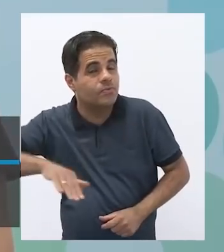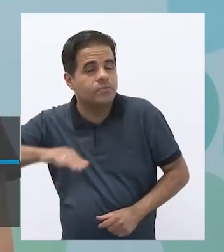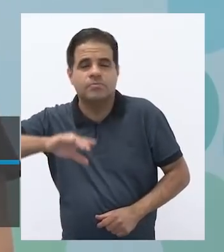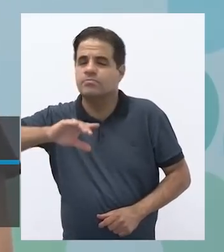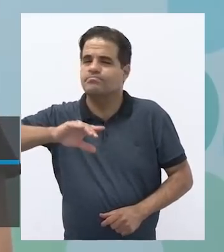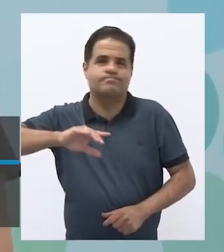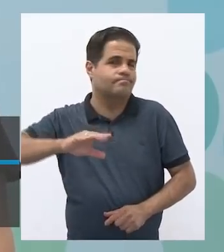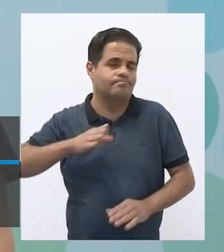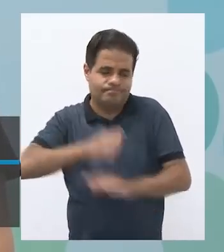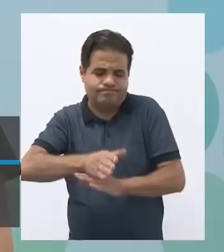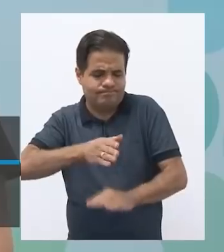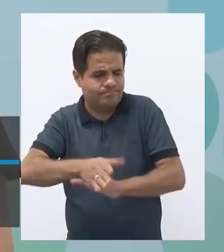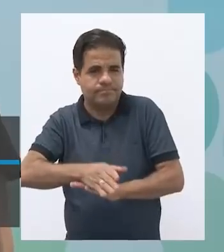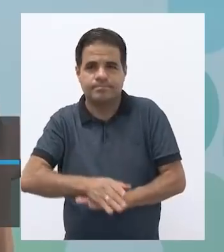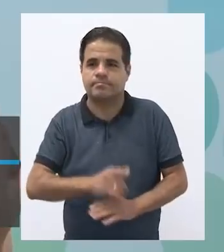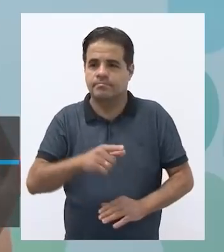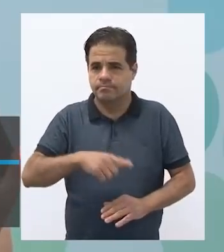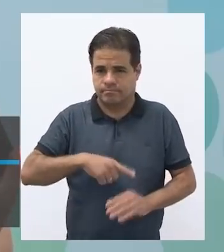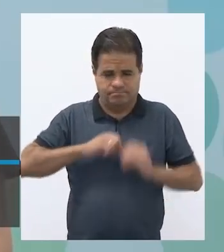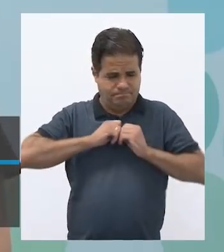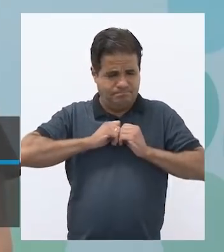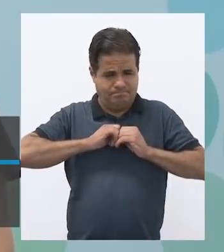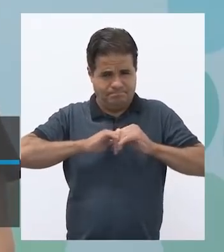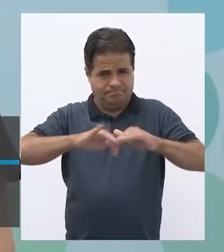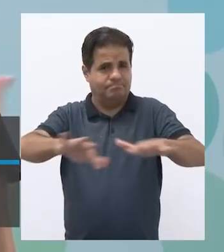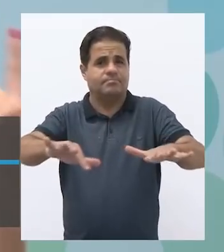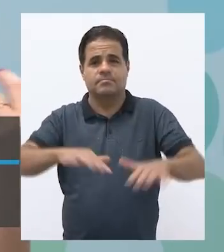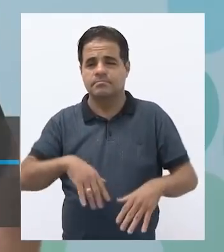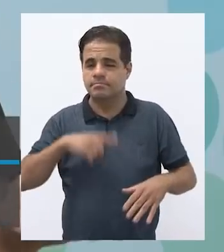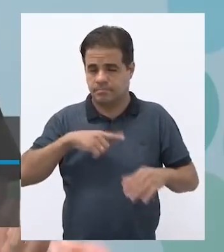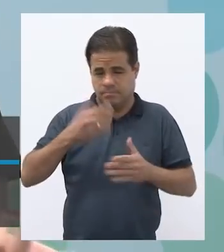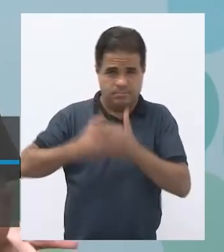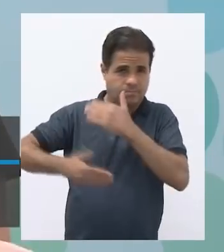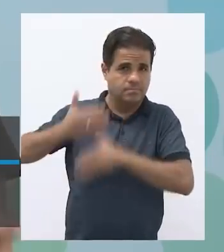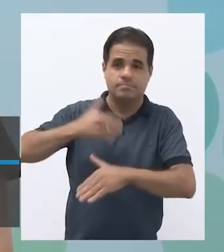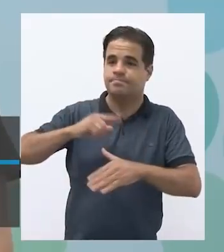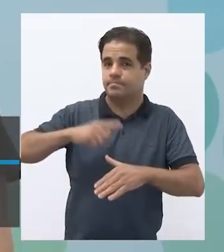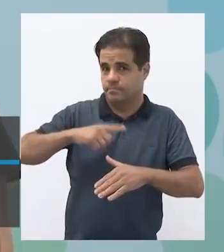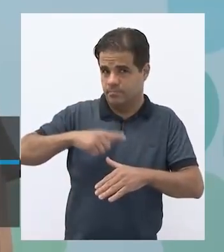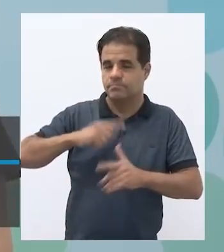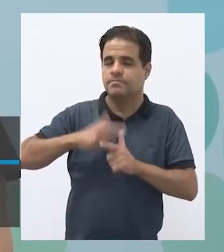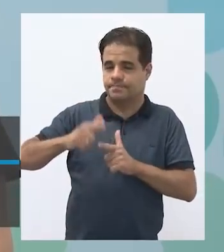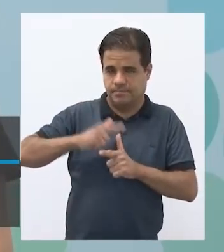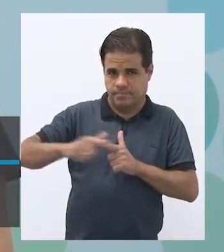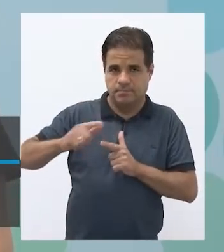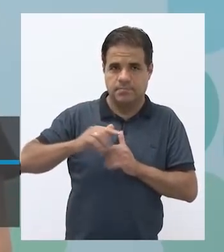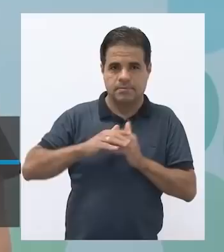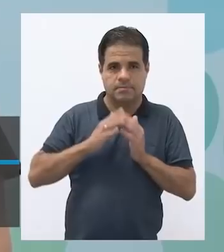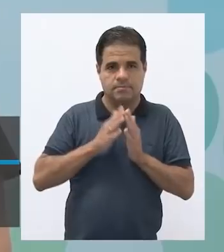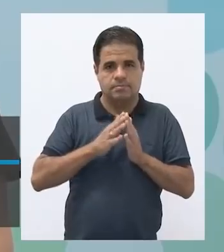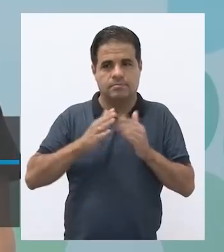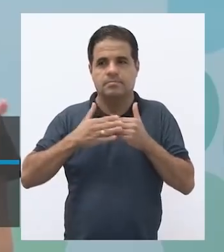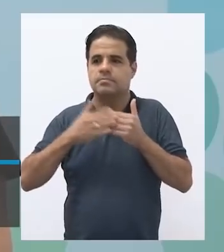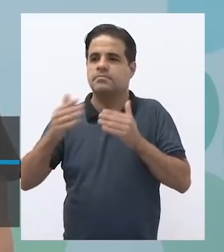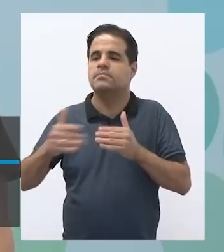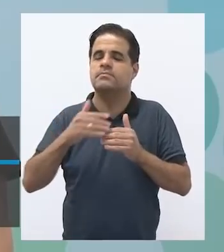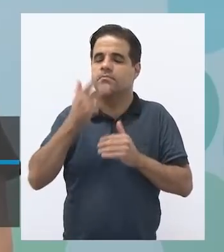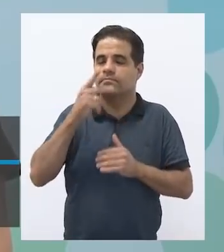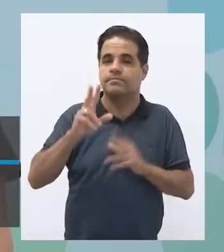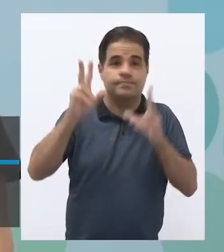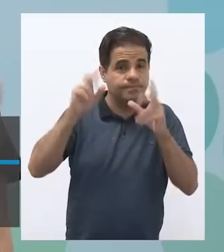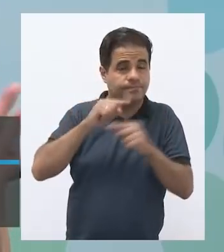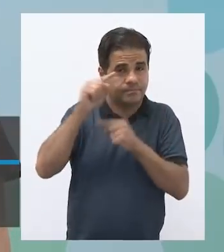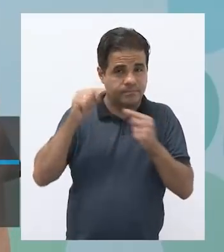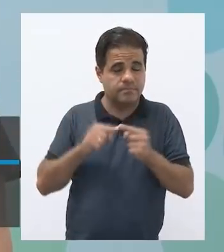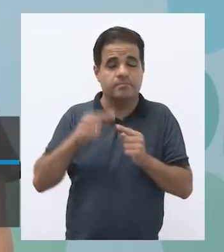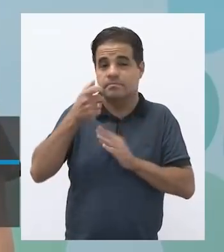estão acessando. Nós estamos tendo uma evasão enorme, né? A gente já tinha uma evasão relativamente grande por um dos motivos que